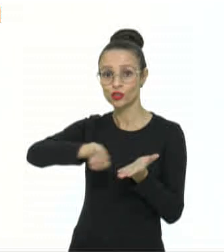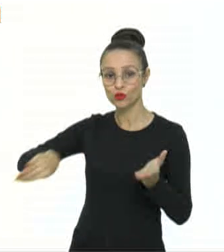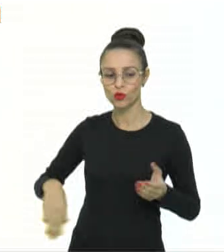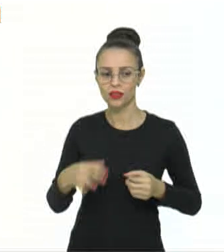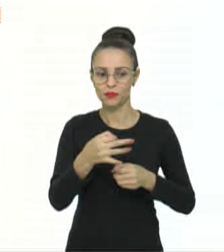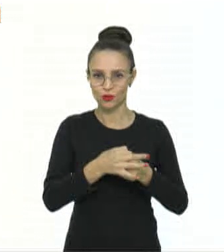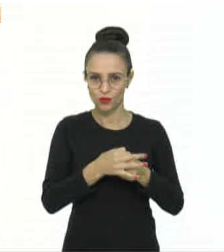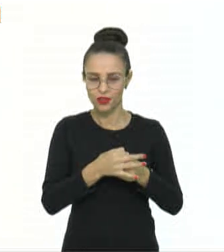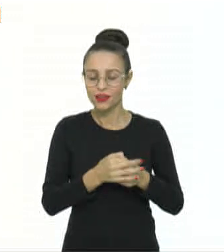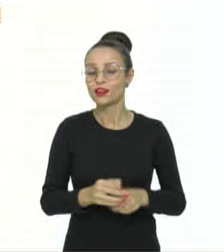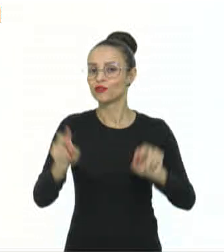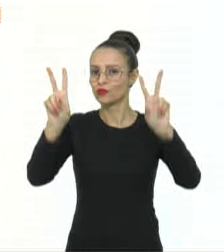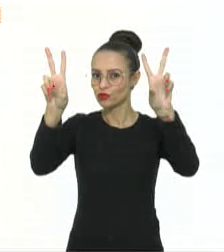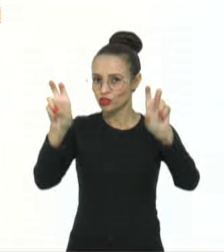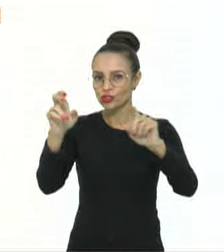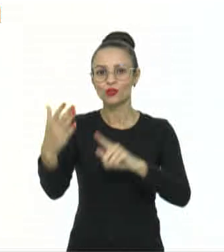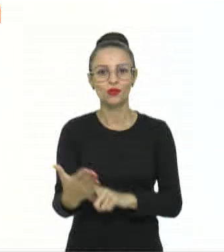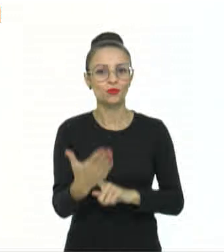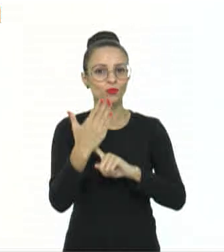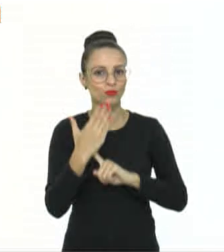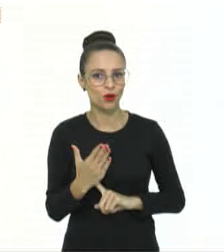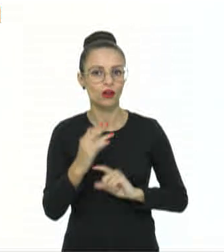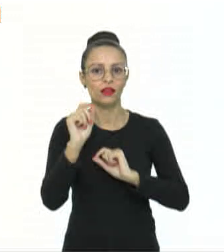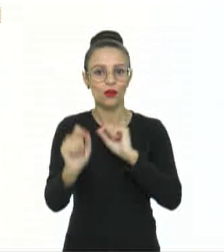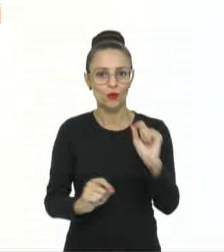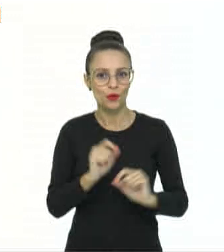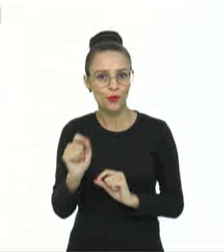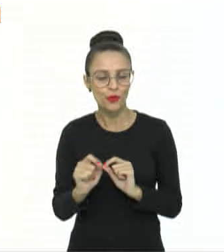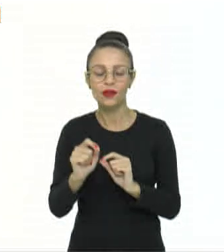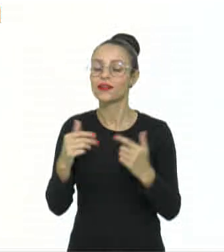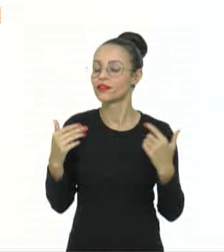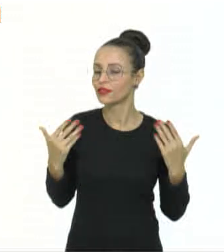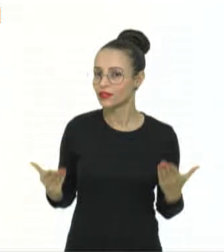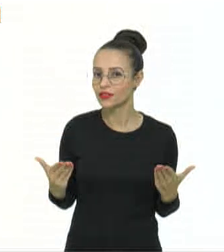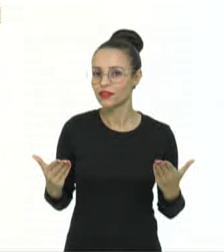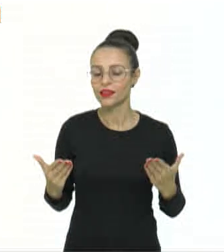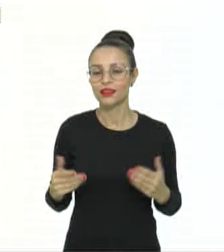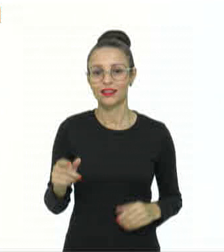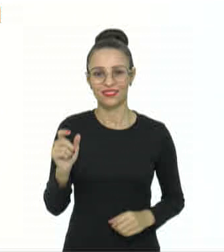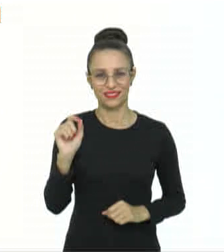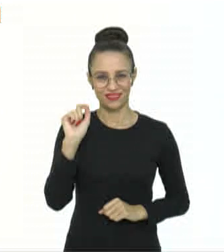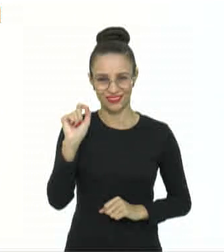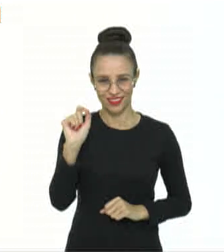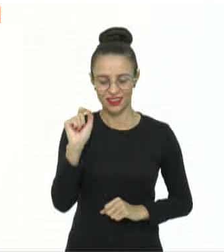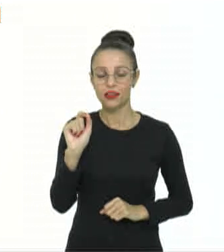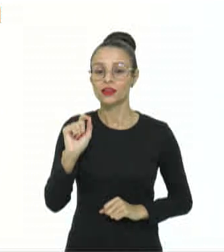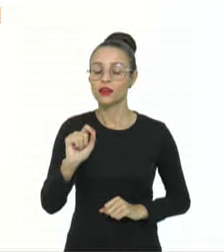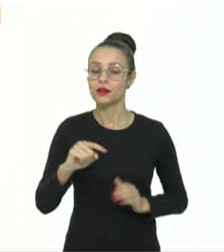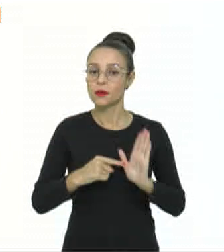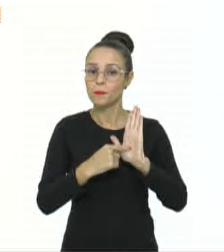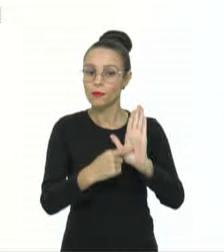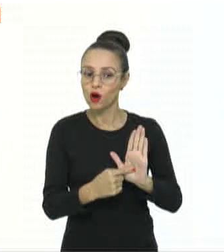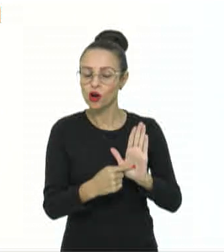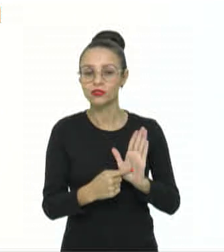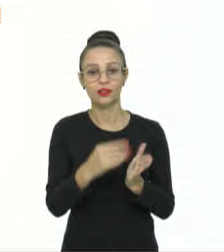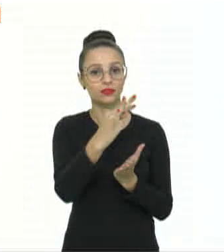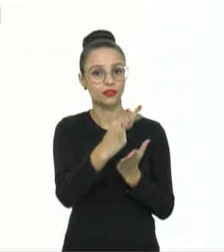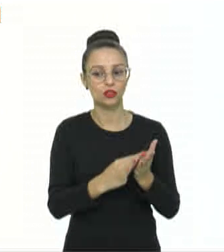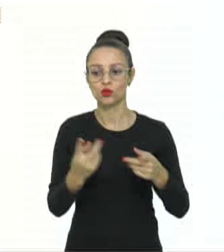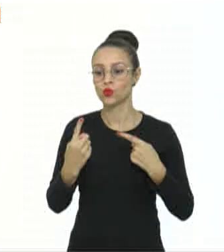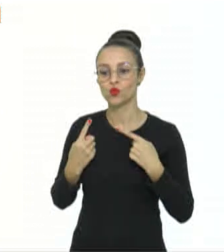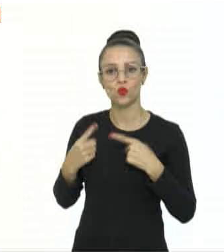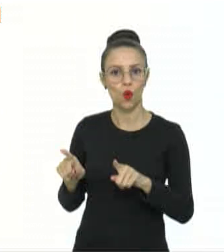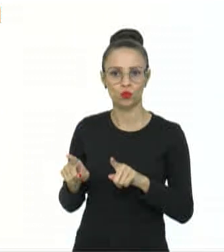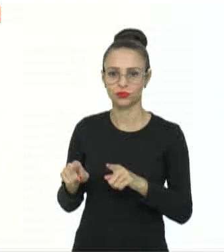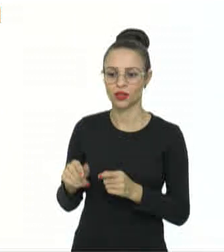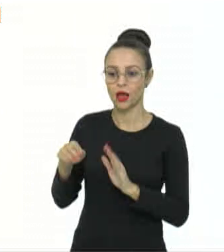próprio título já traz algumas indicações, ou seja, os termos indicam que o texto é contra o programa